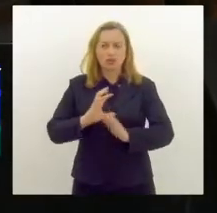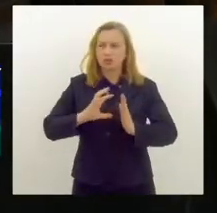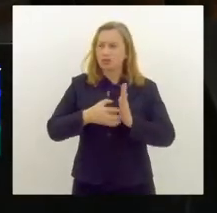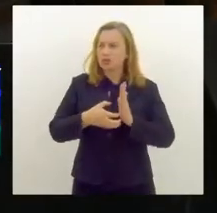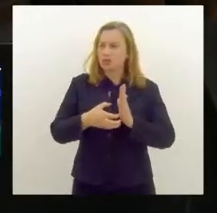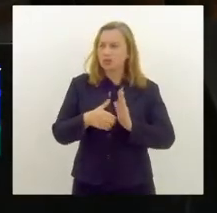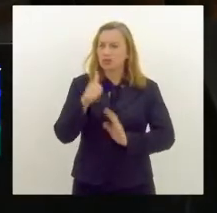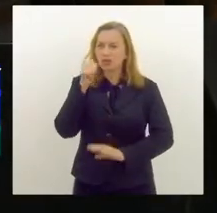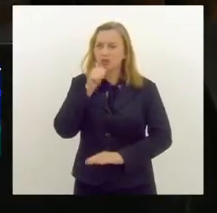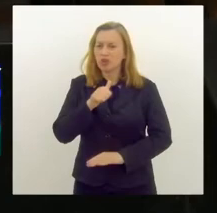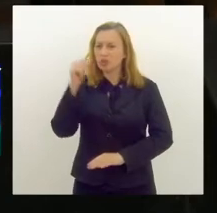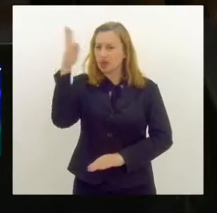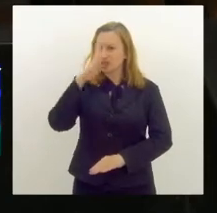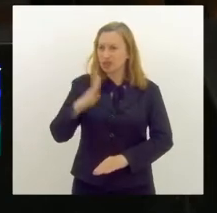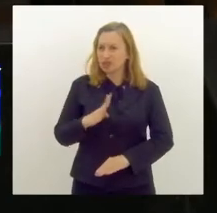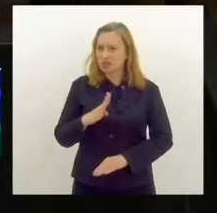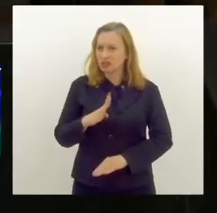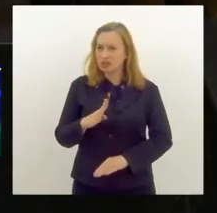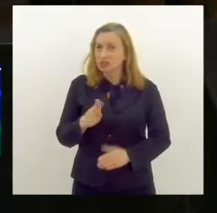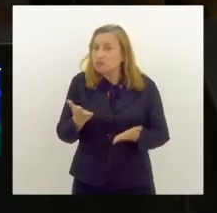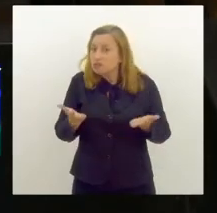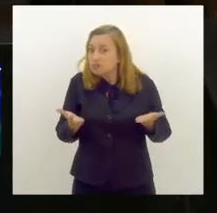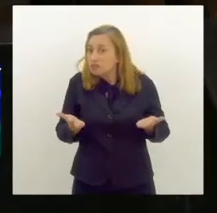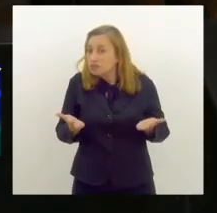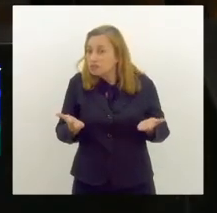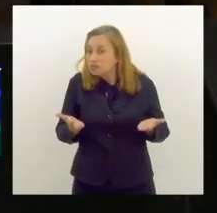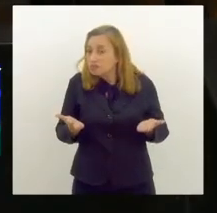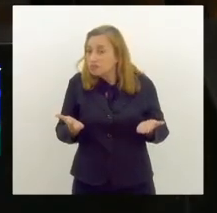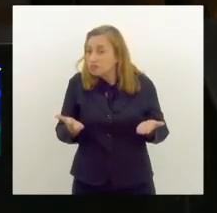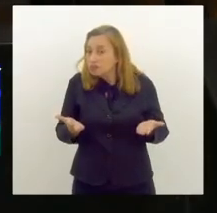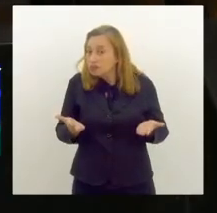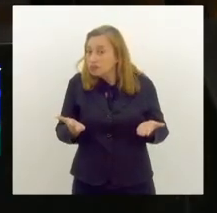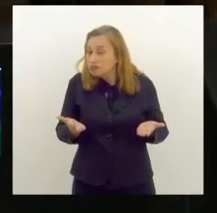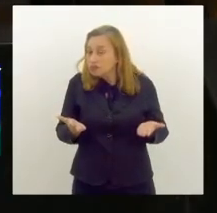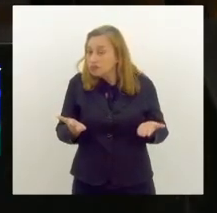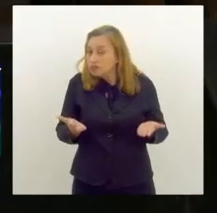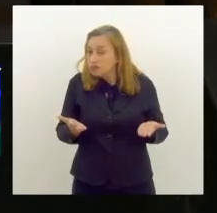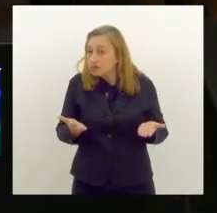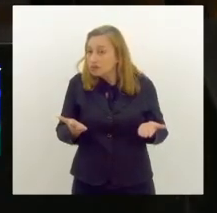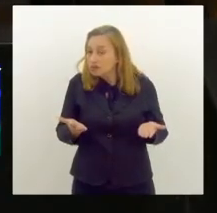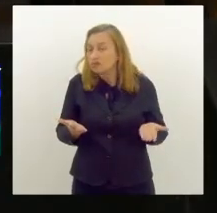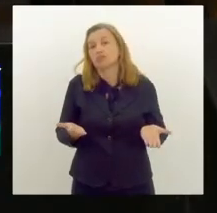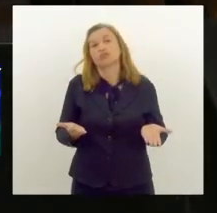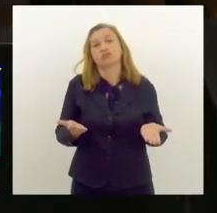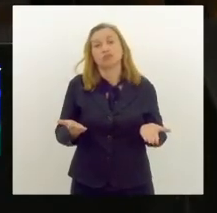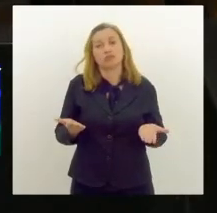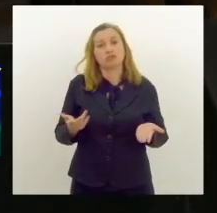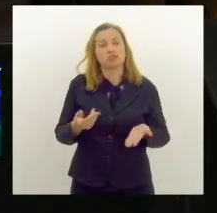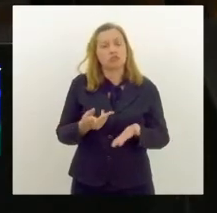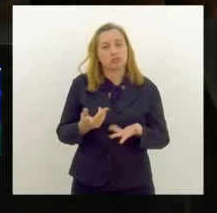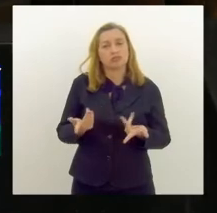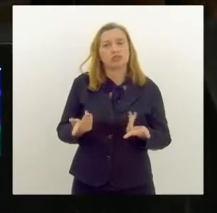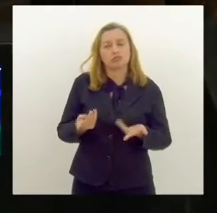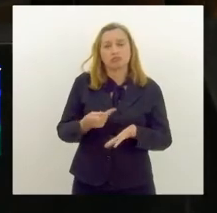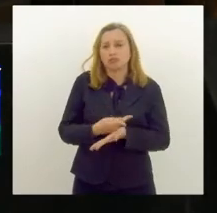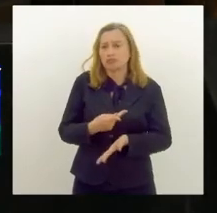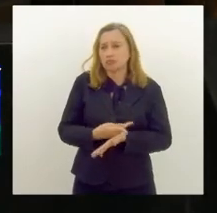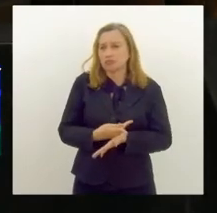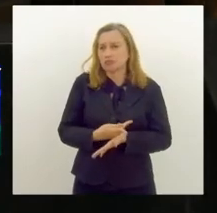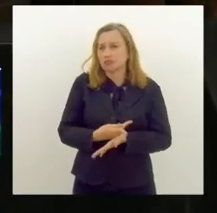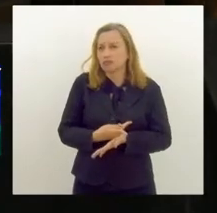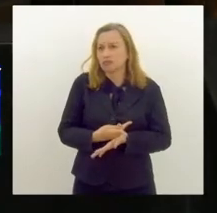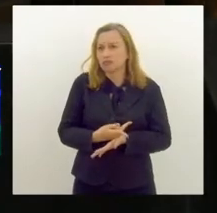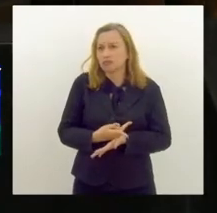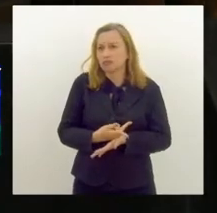da Mulher Brasileira. Uma situação que, se não é escárnio para a população do Estado do Rio de Janeiro, é, no